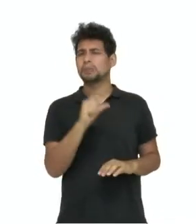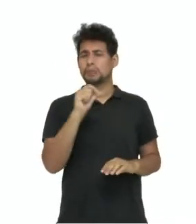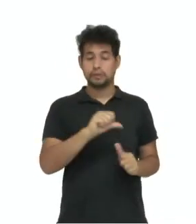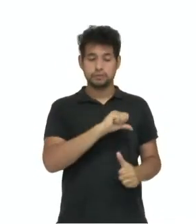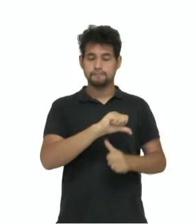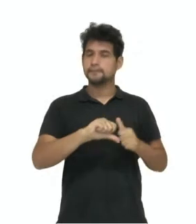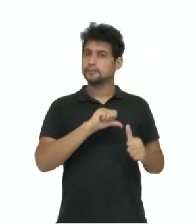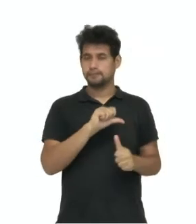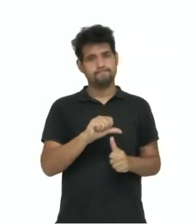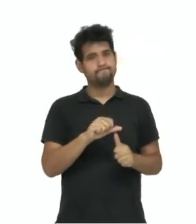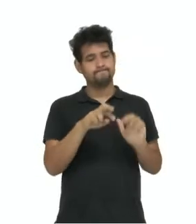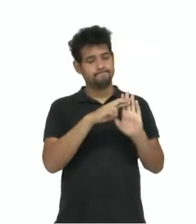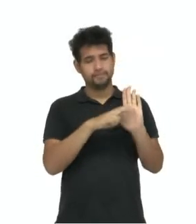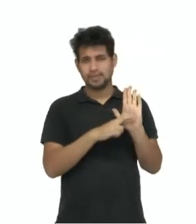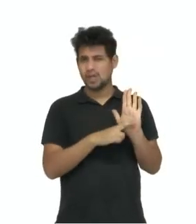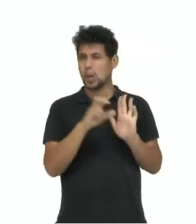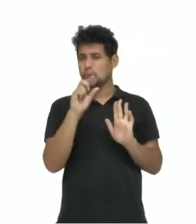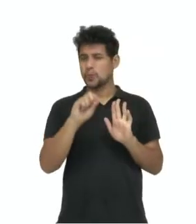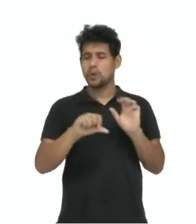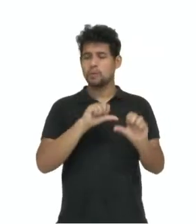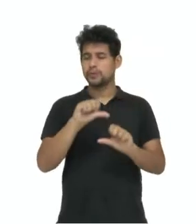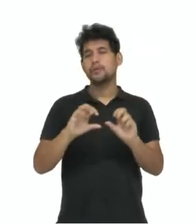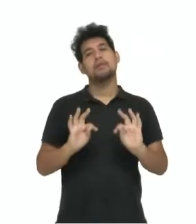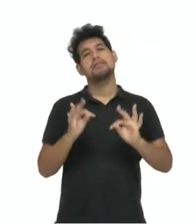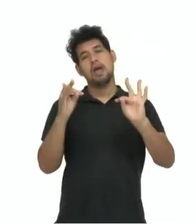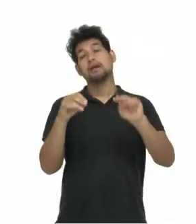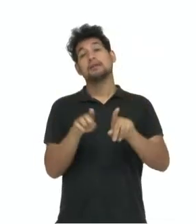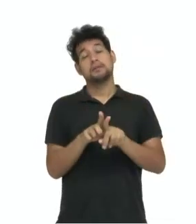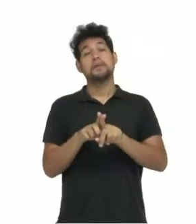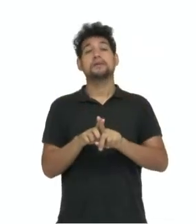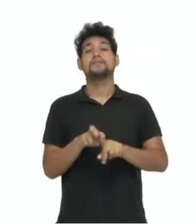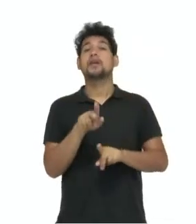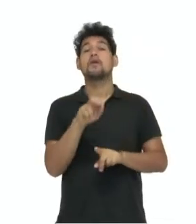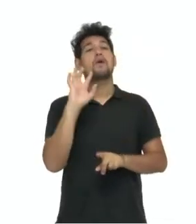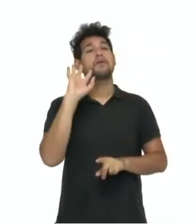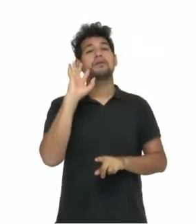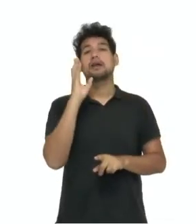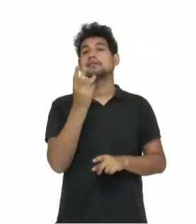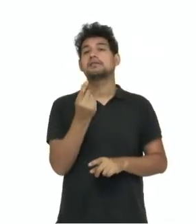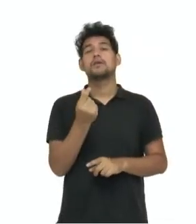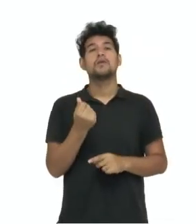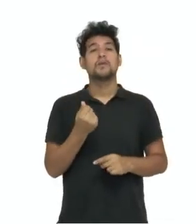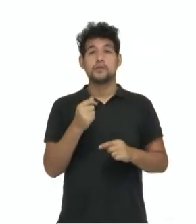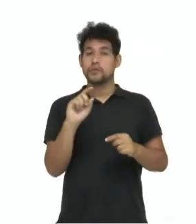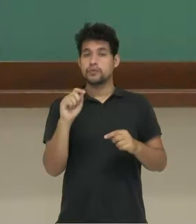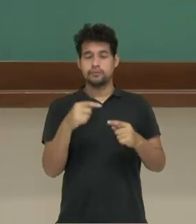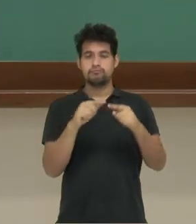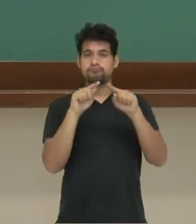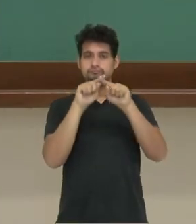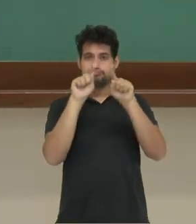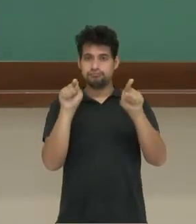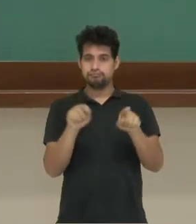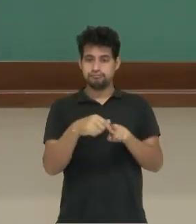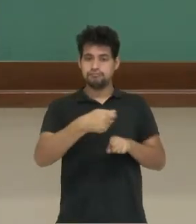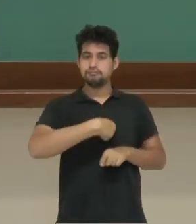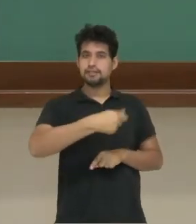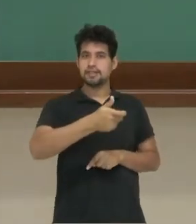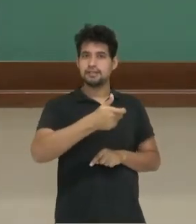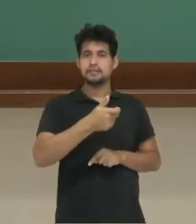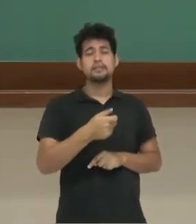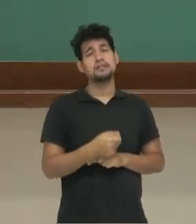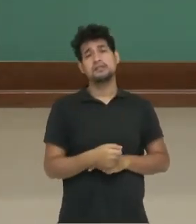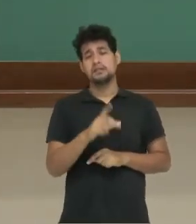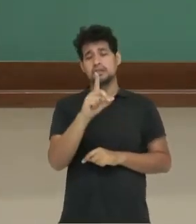modificações nas regras e na técnica, assim como no formato do disco. Então, o disco vai ser